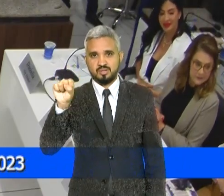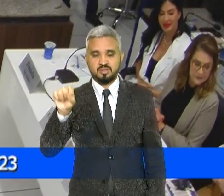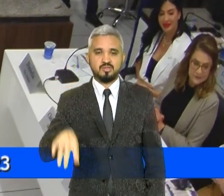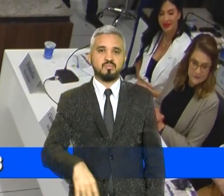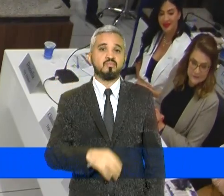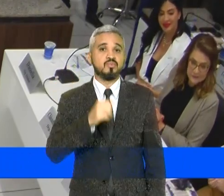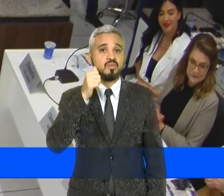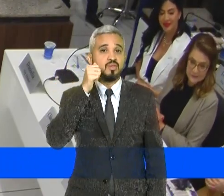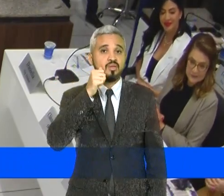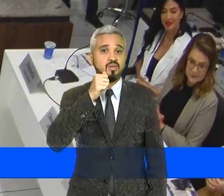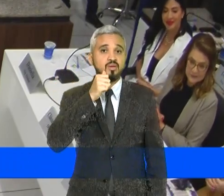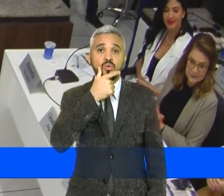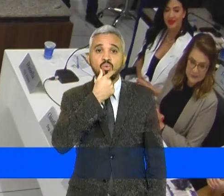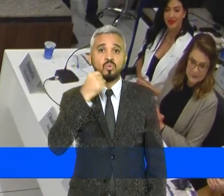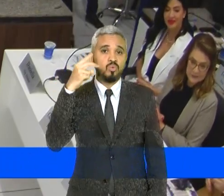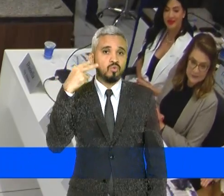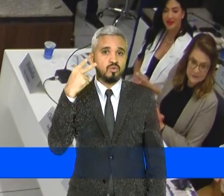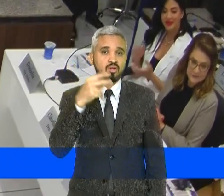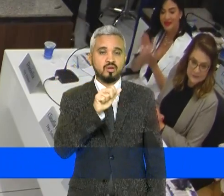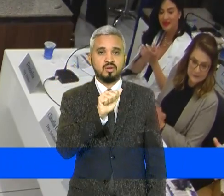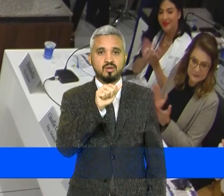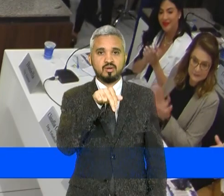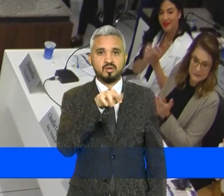Vereador Antônio Ramos Correia.